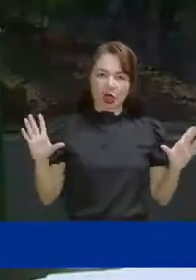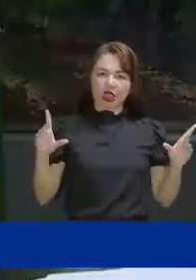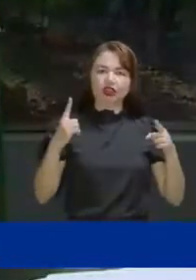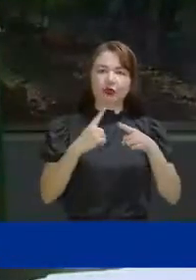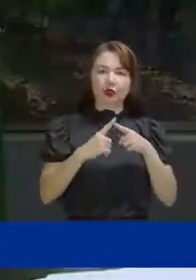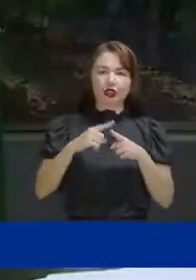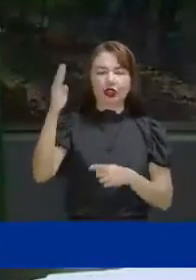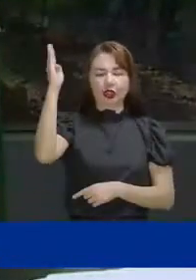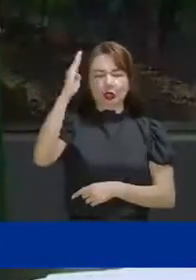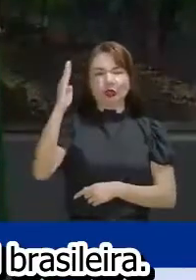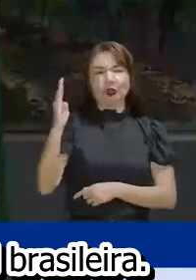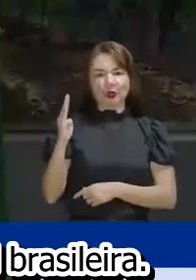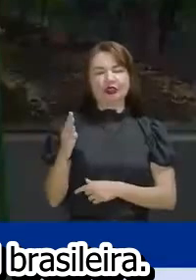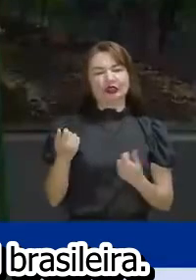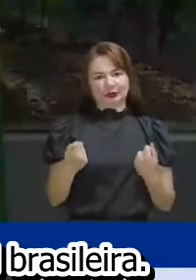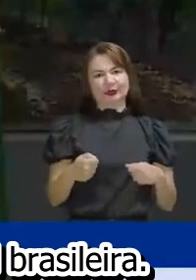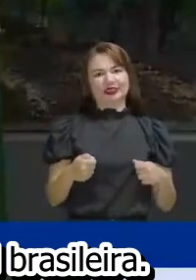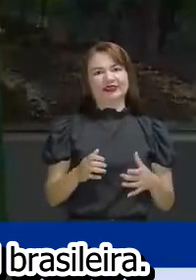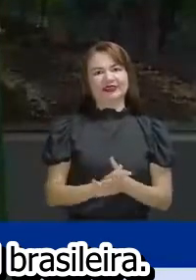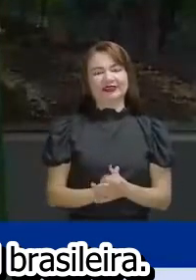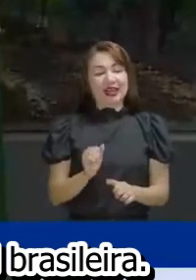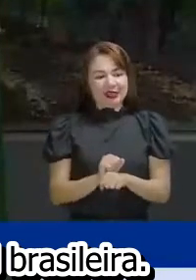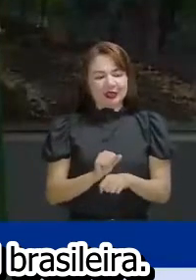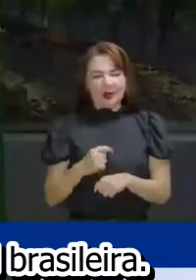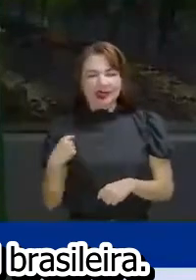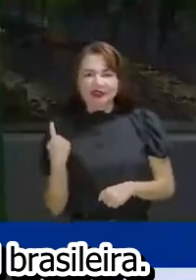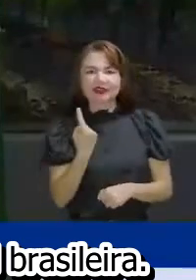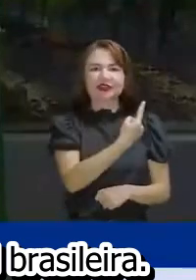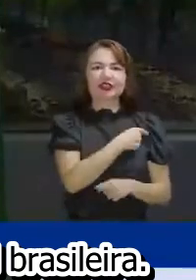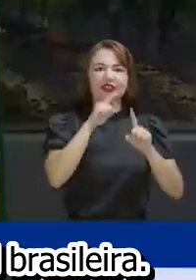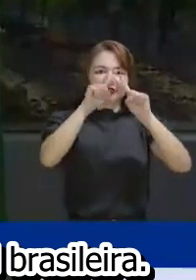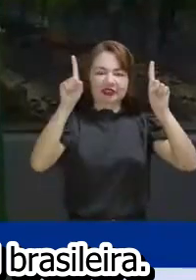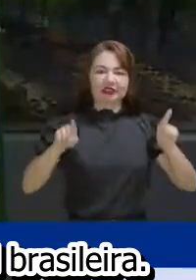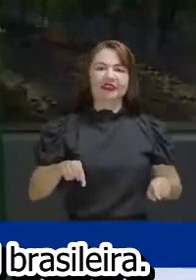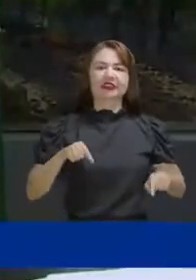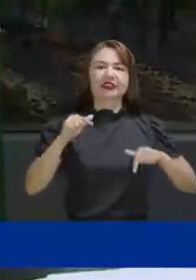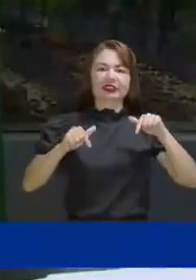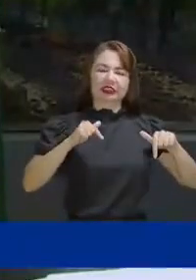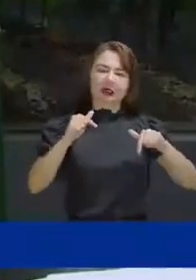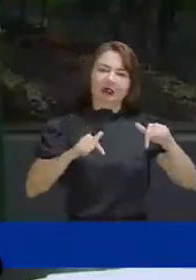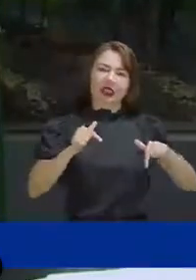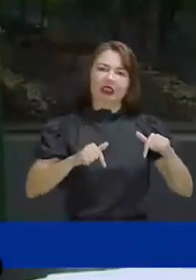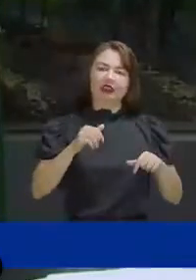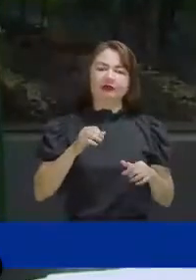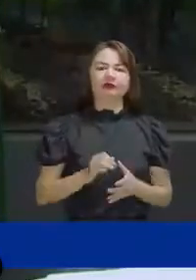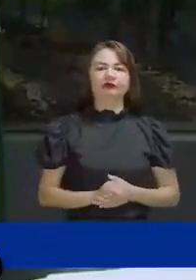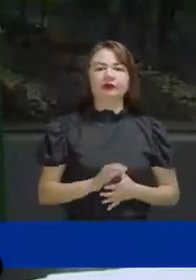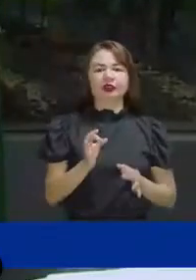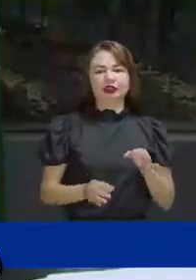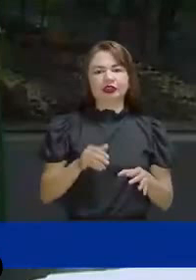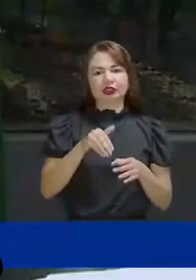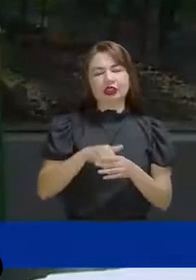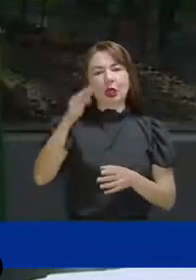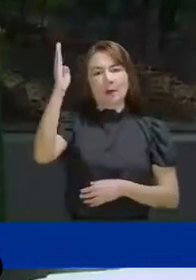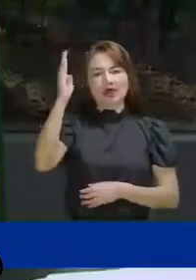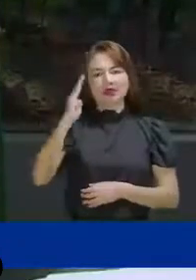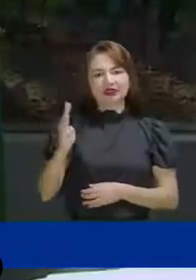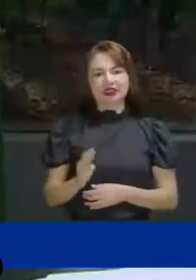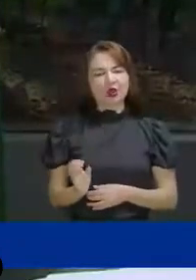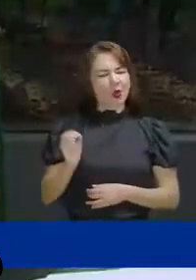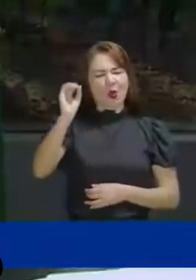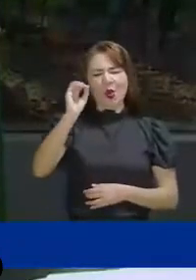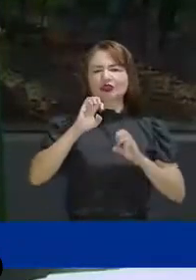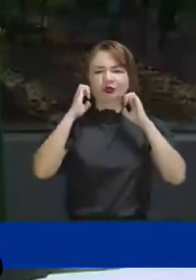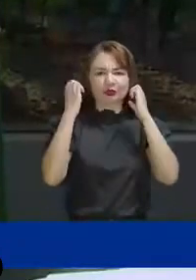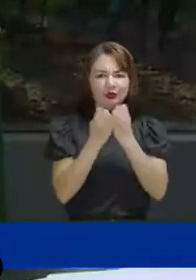Brasil merece e é isso que espera de nós, servidores públicos da Justiça Eleitoral Brasileira. Desejo um ótimo encontro, agradeço